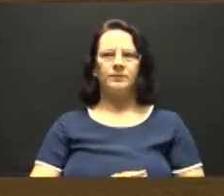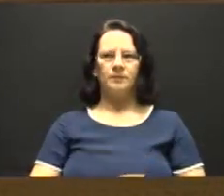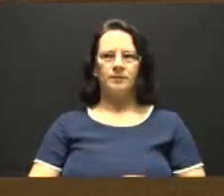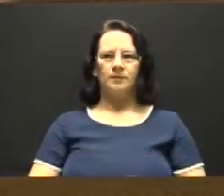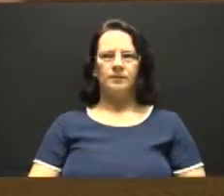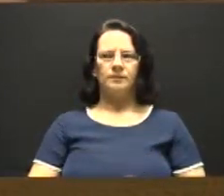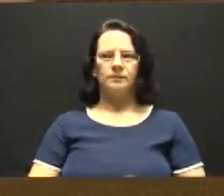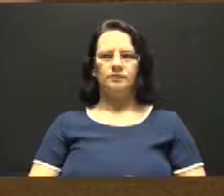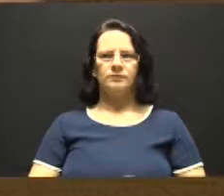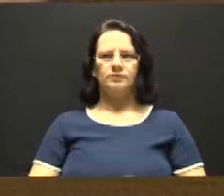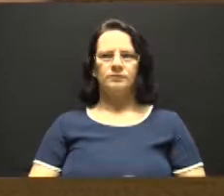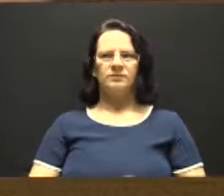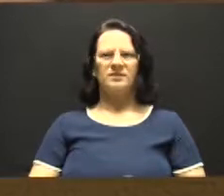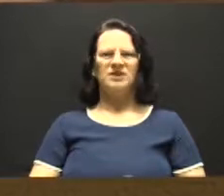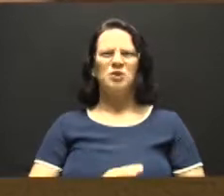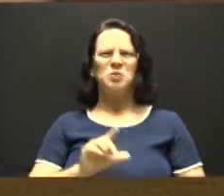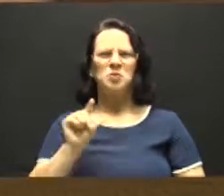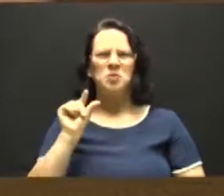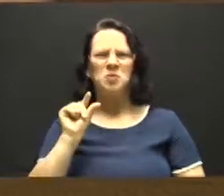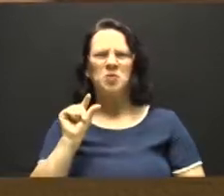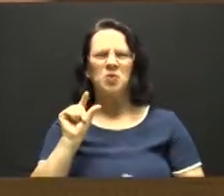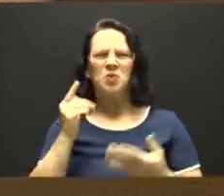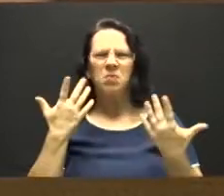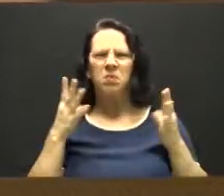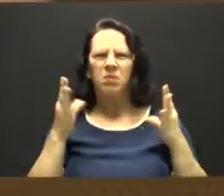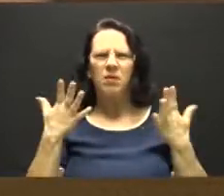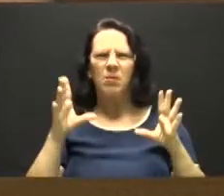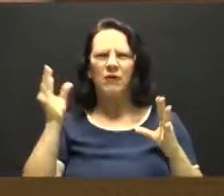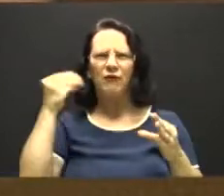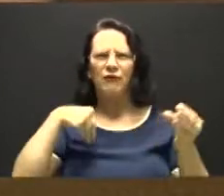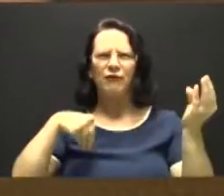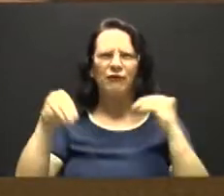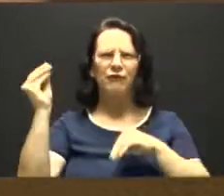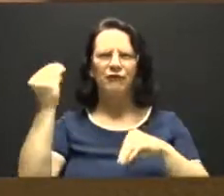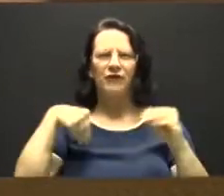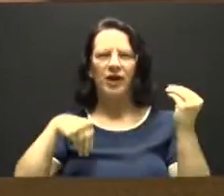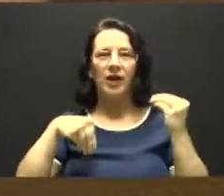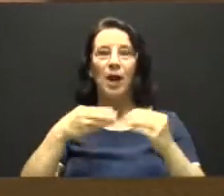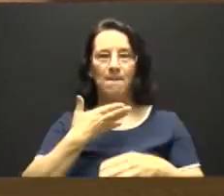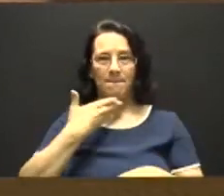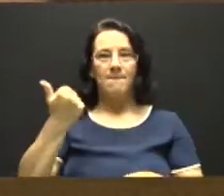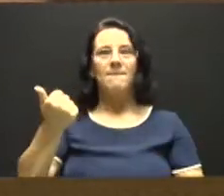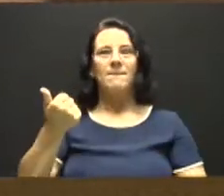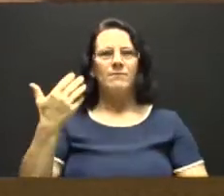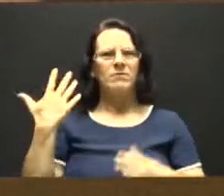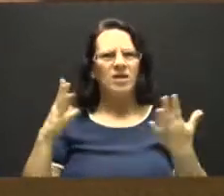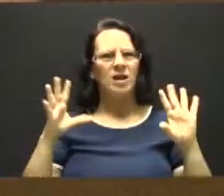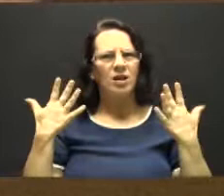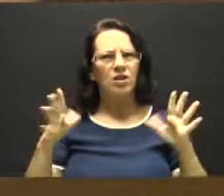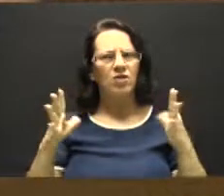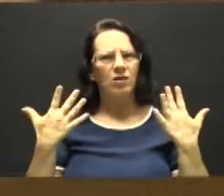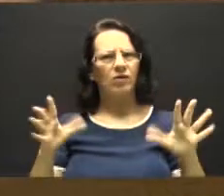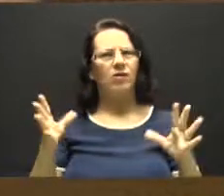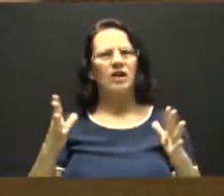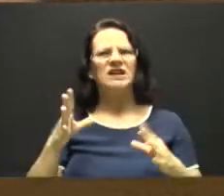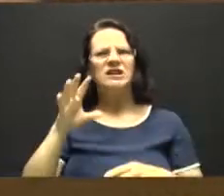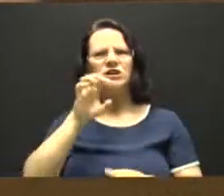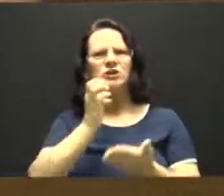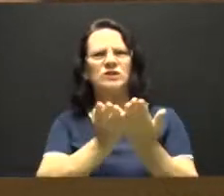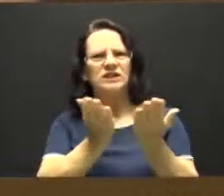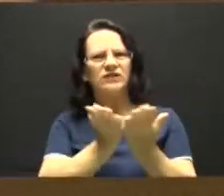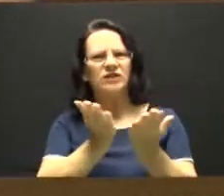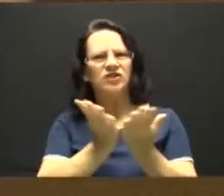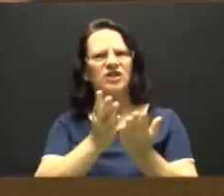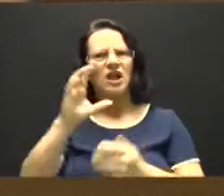acho que falta um pouco sem vergonha né uma salva de palmas melhor tantos irmãos aqui bons evangélicos católicos